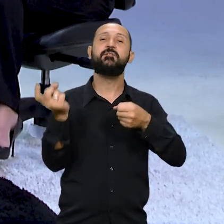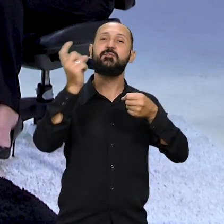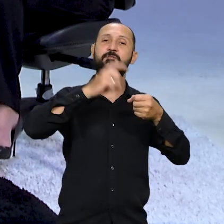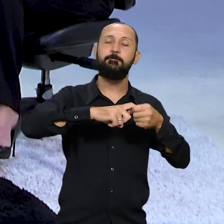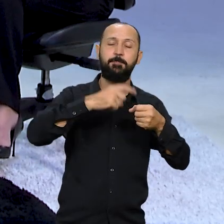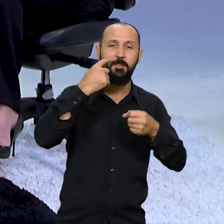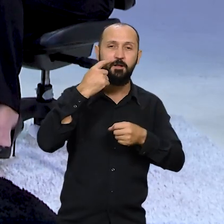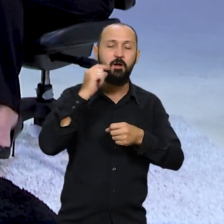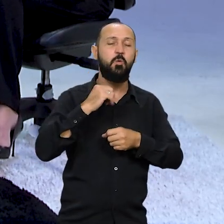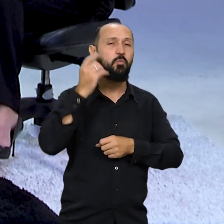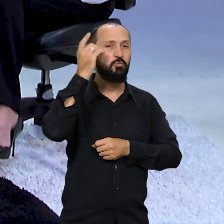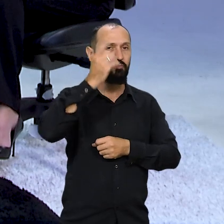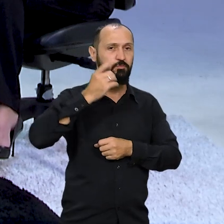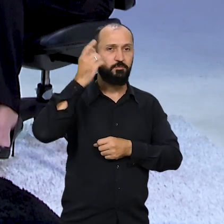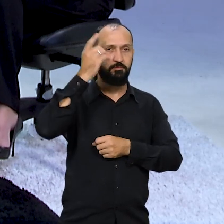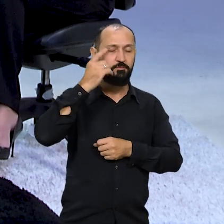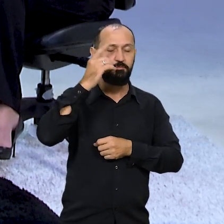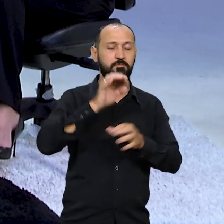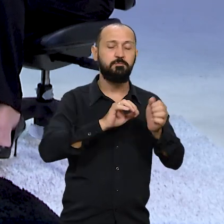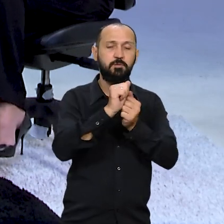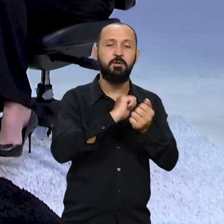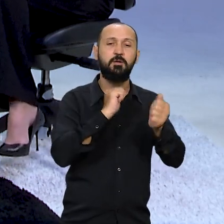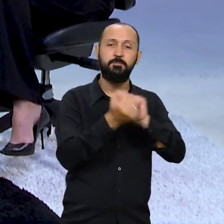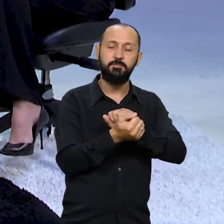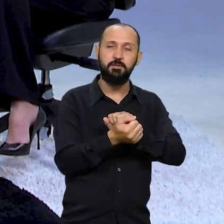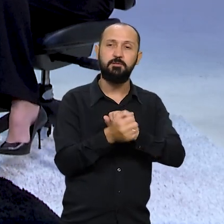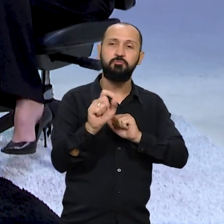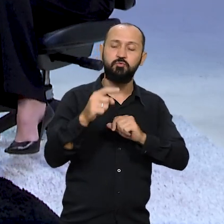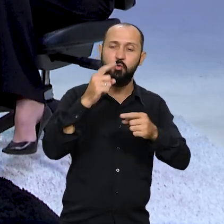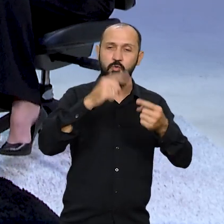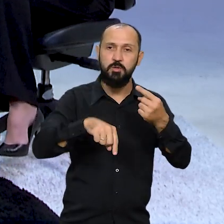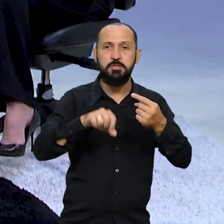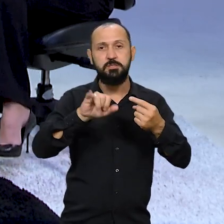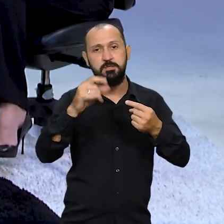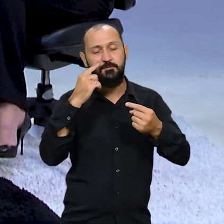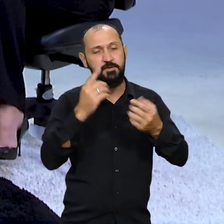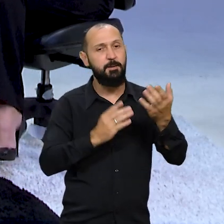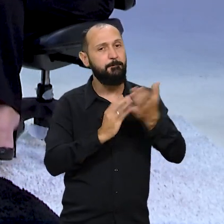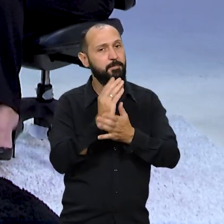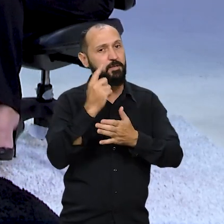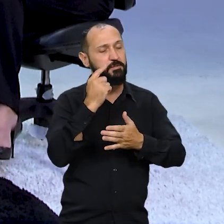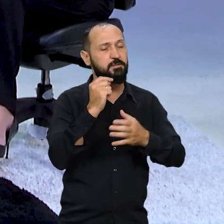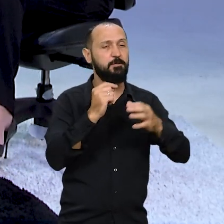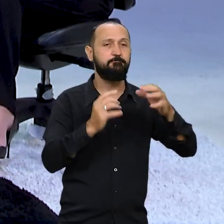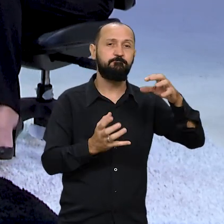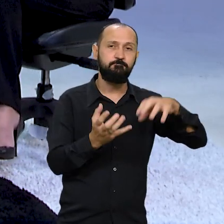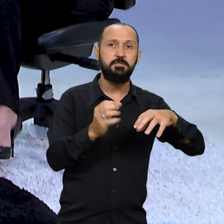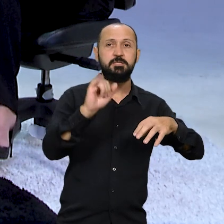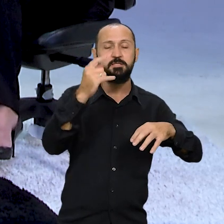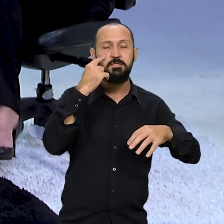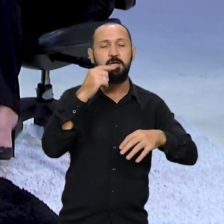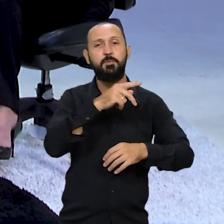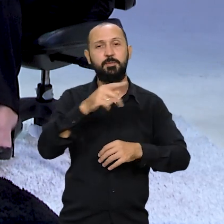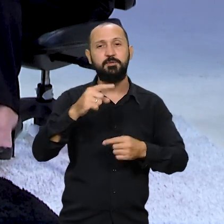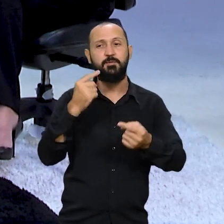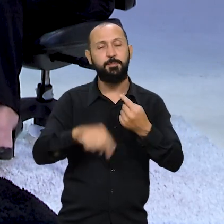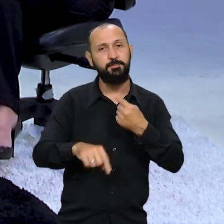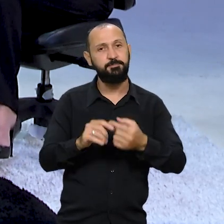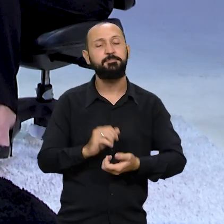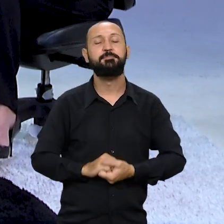latente no ambiente político. O Congresso Nacional discutiu, a Câmara dos Deputados discutiu o